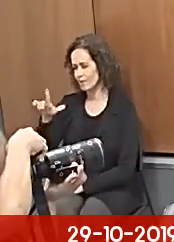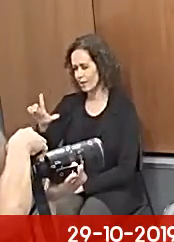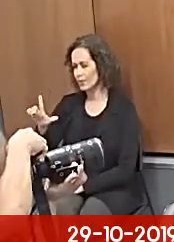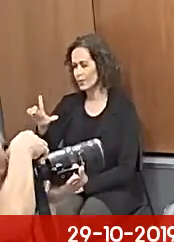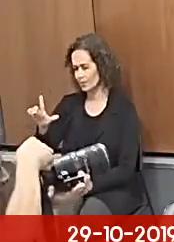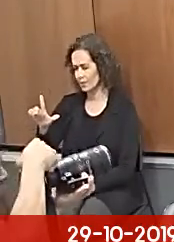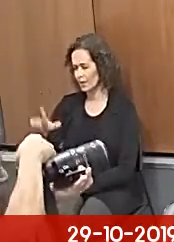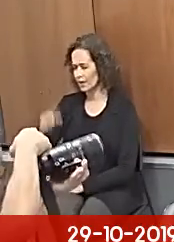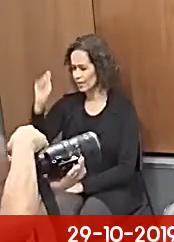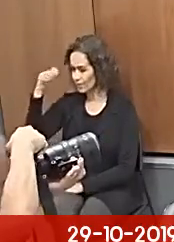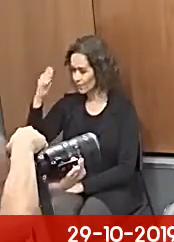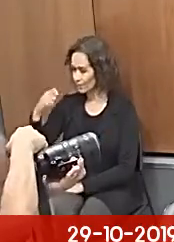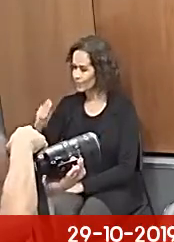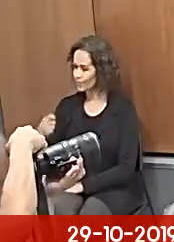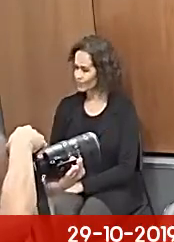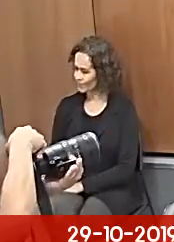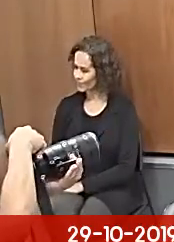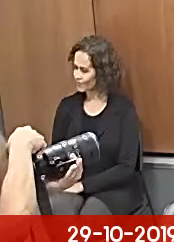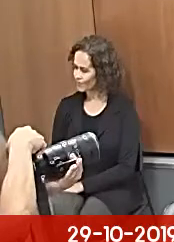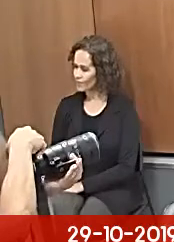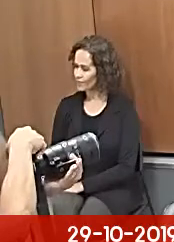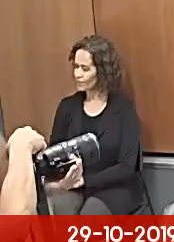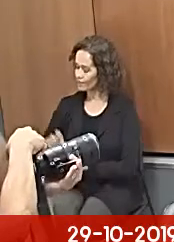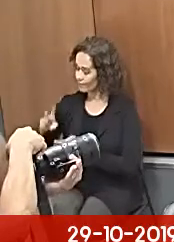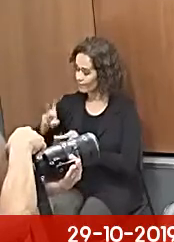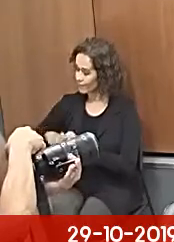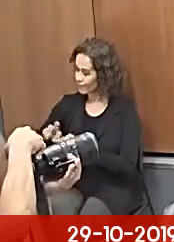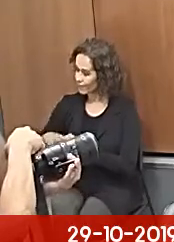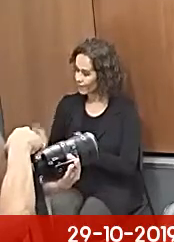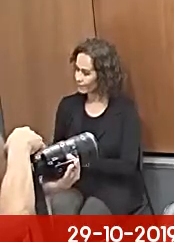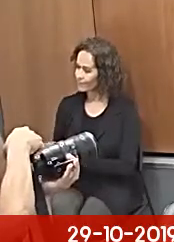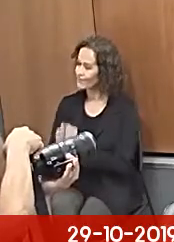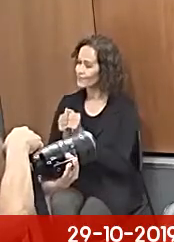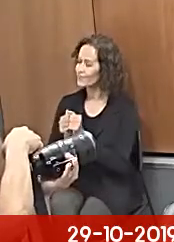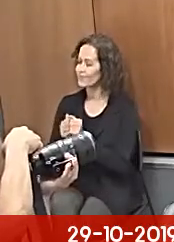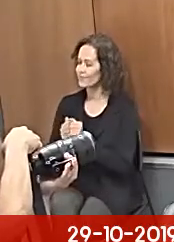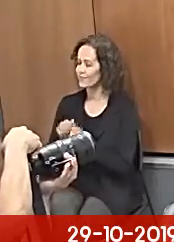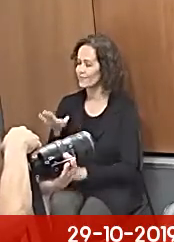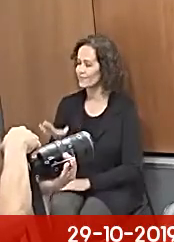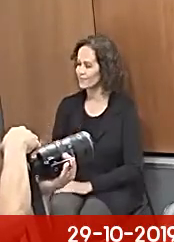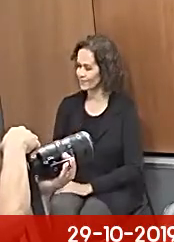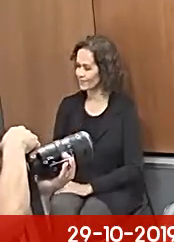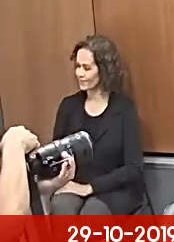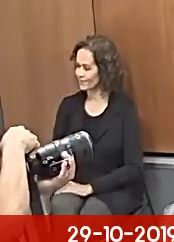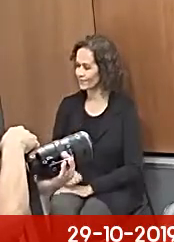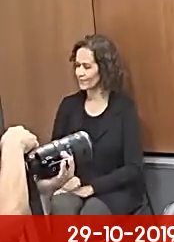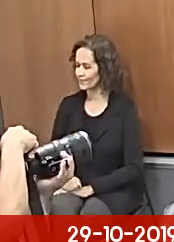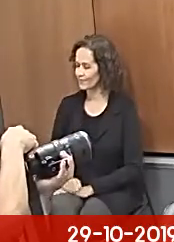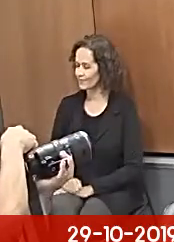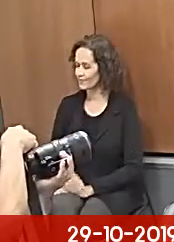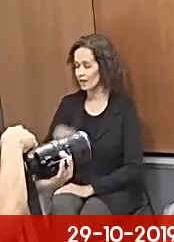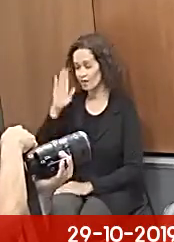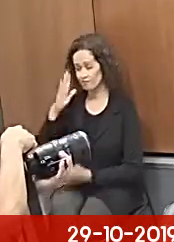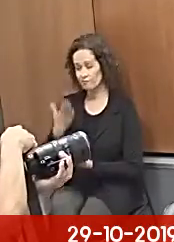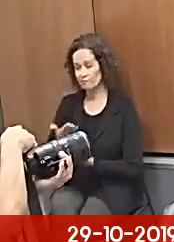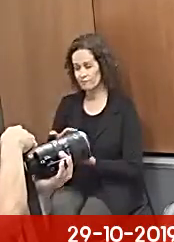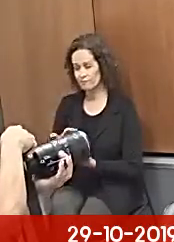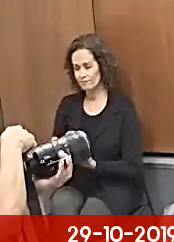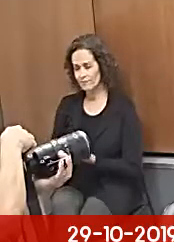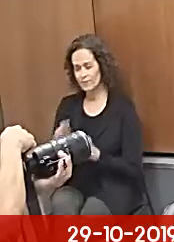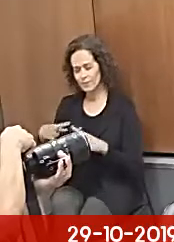Dizer que é uma honra estar sentado ao lado dele aqui nessa tarde. Eu acho que todos